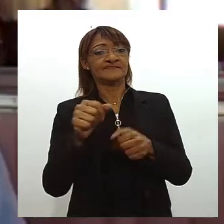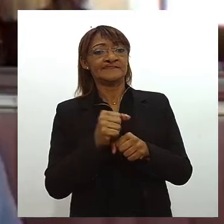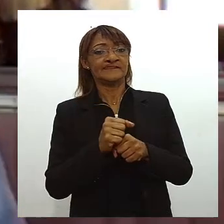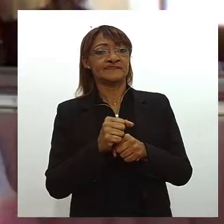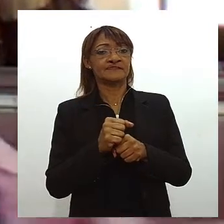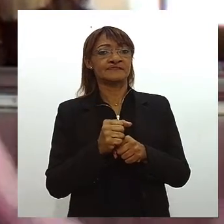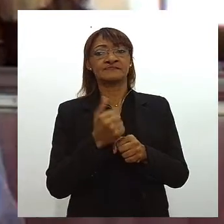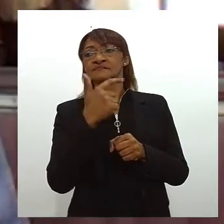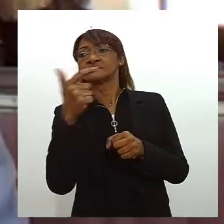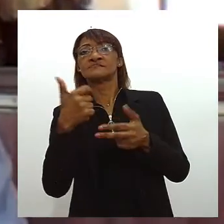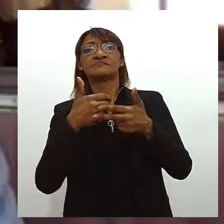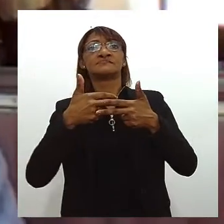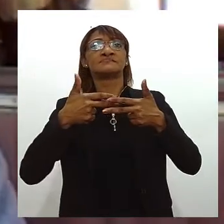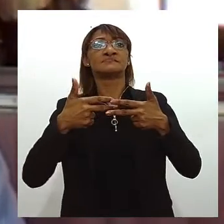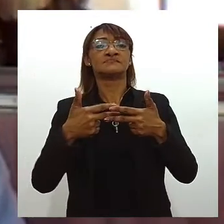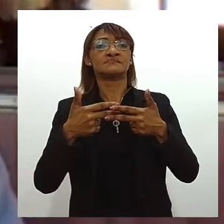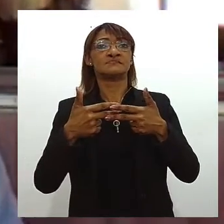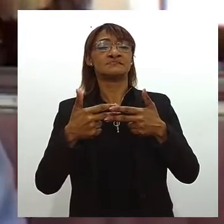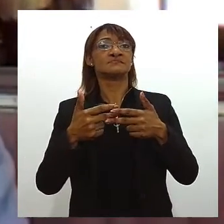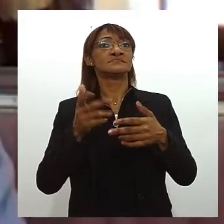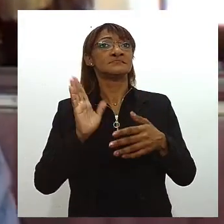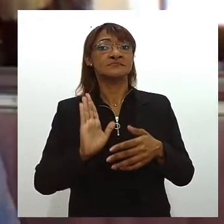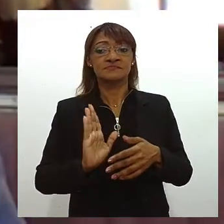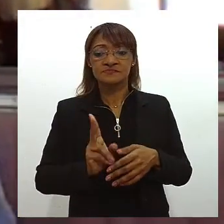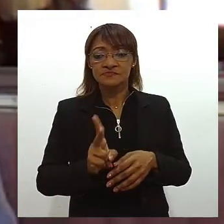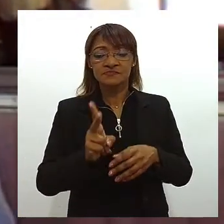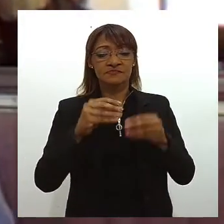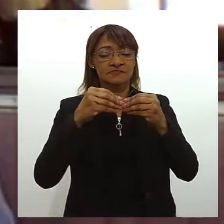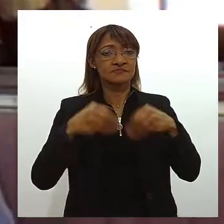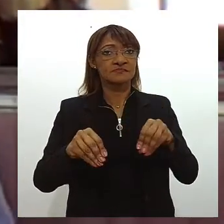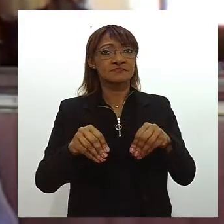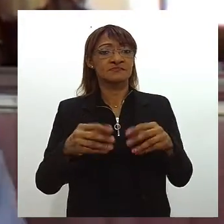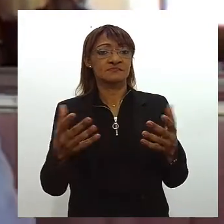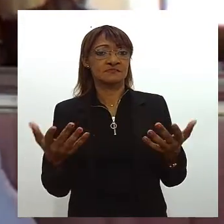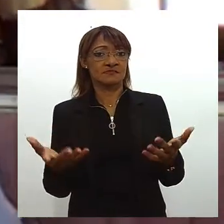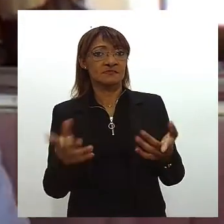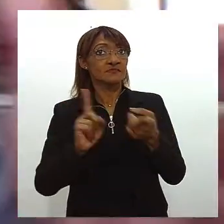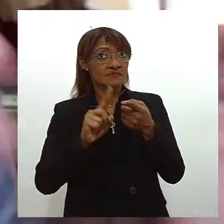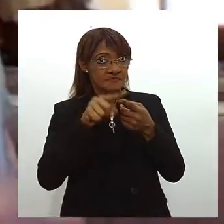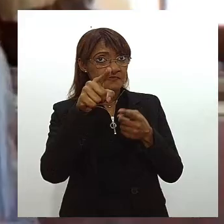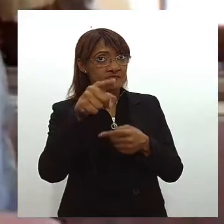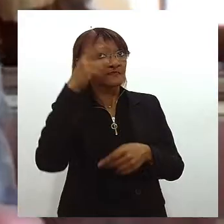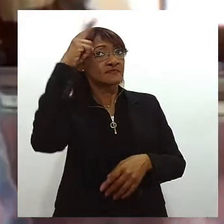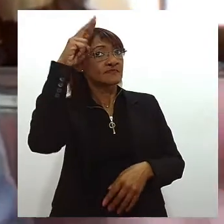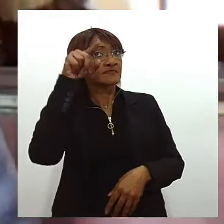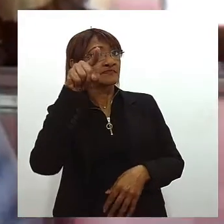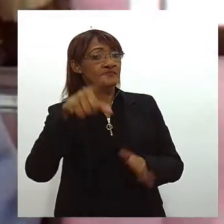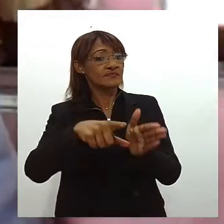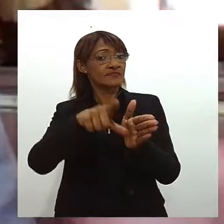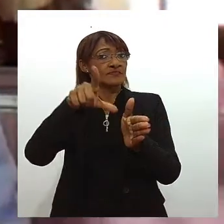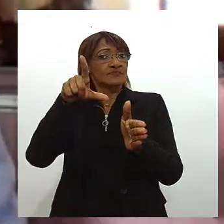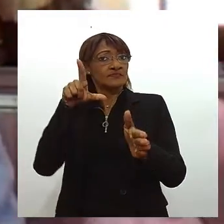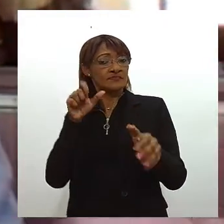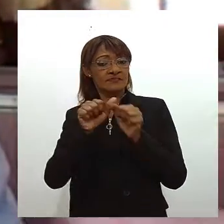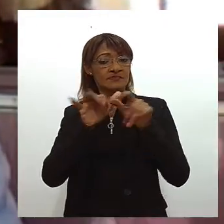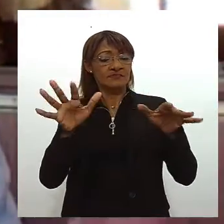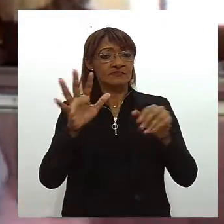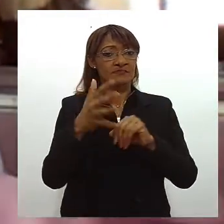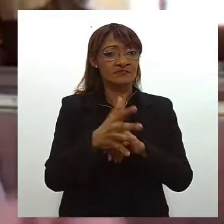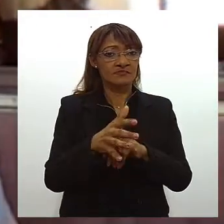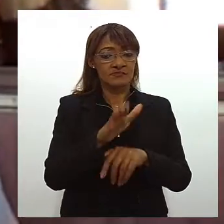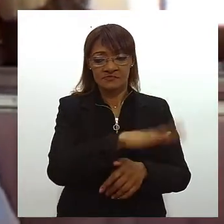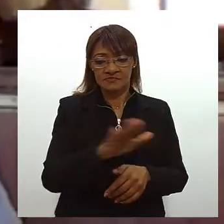investimento nessa área, gerou consequências graves. Ademais, é bom lembrar que antes da pandemia, essas crianças